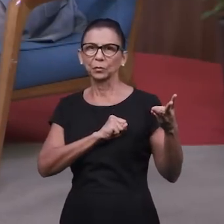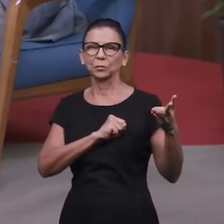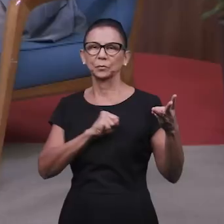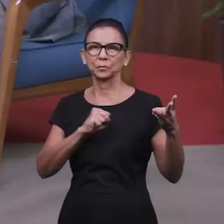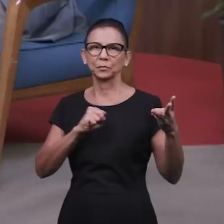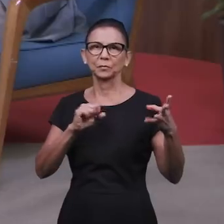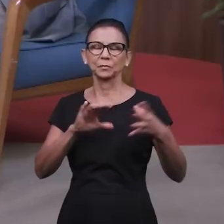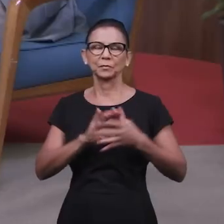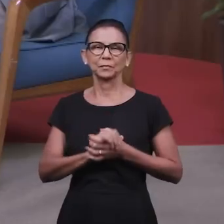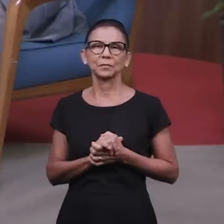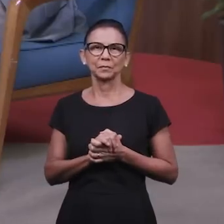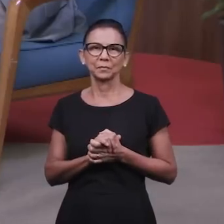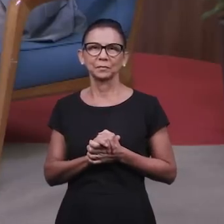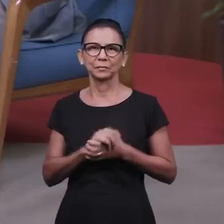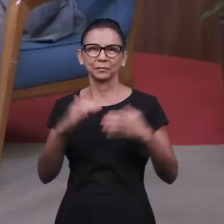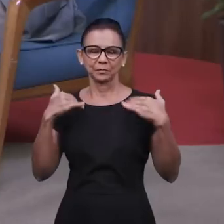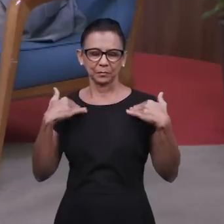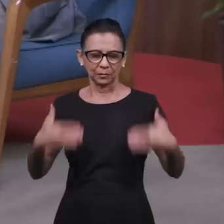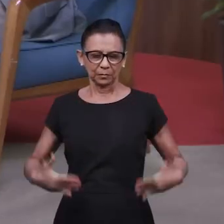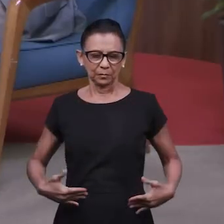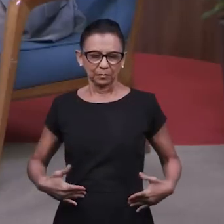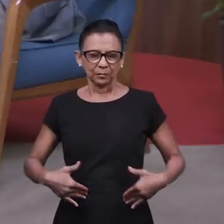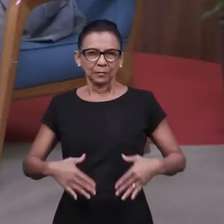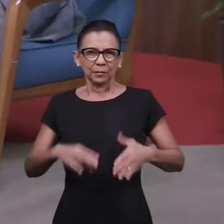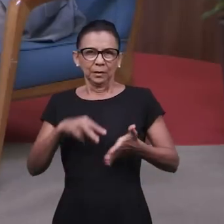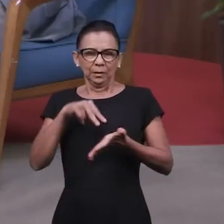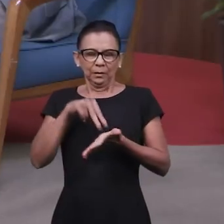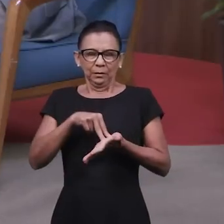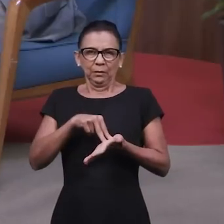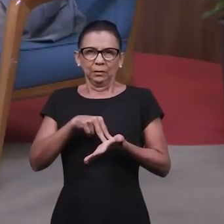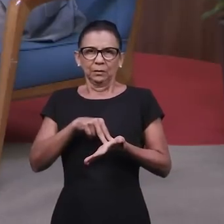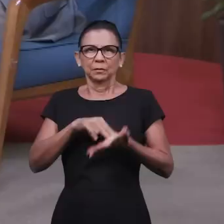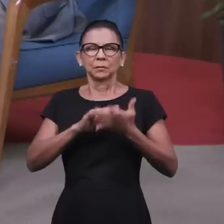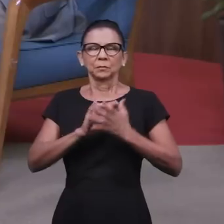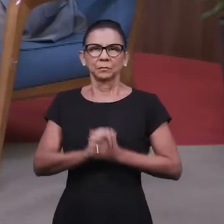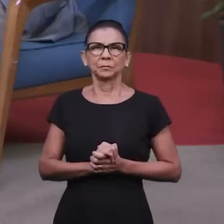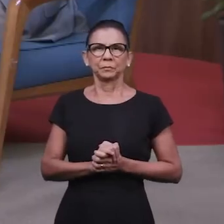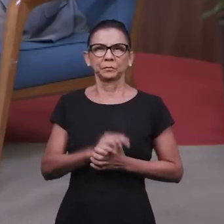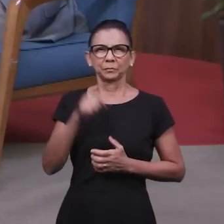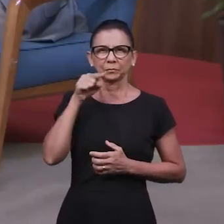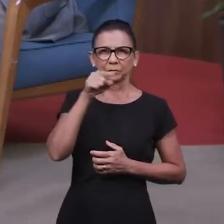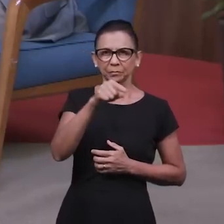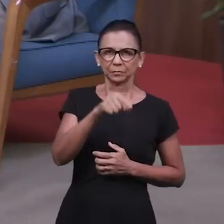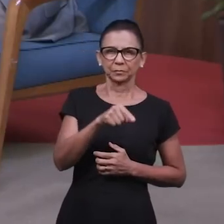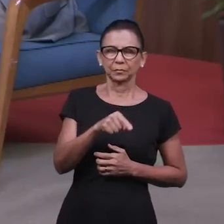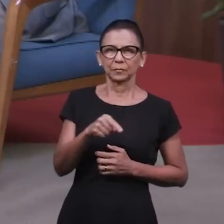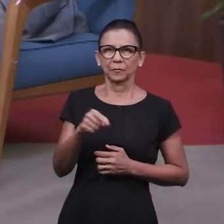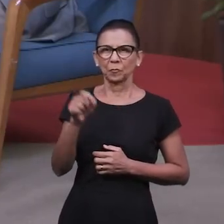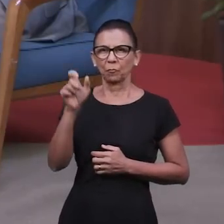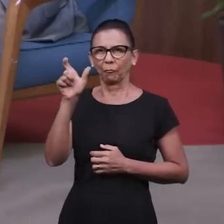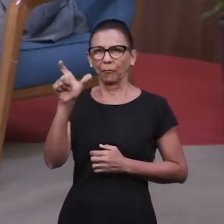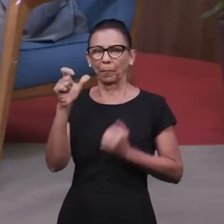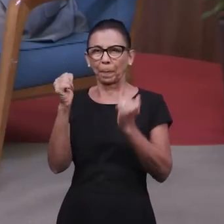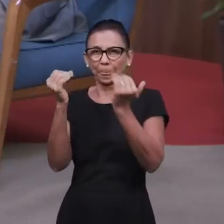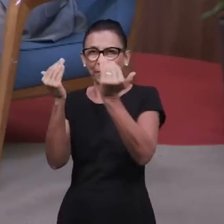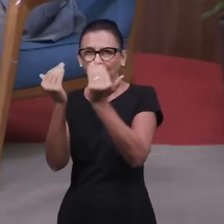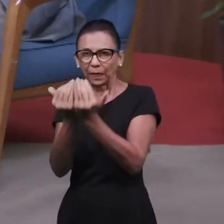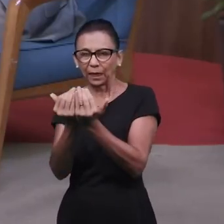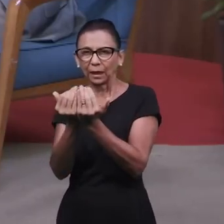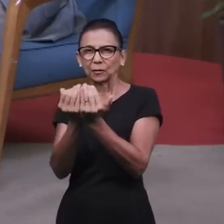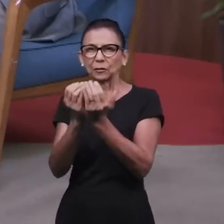o corpo bem ajustado e ligado. Então, para você ser um crente ajustado, a igreja